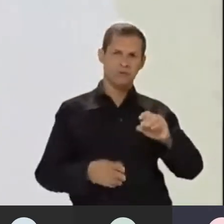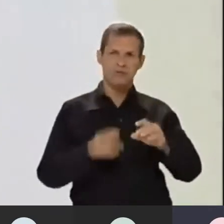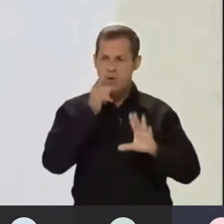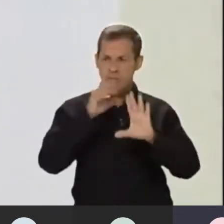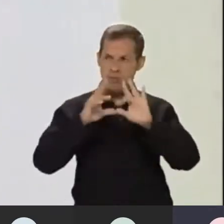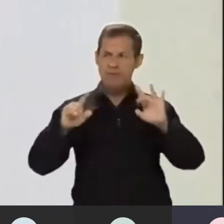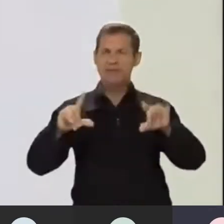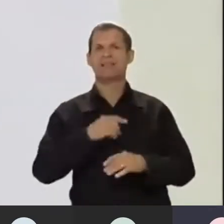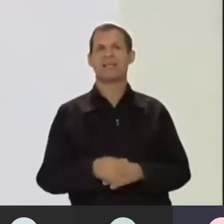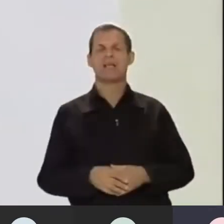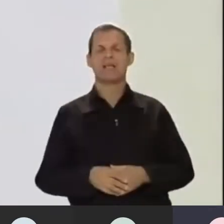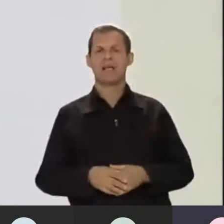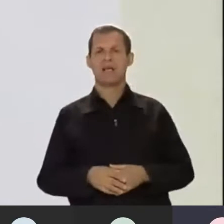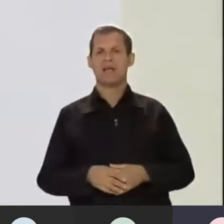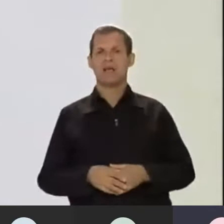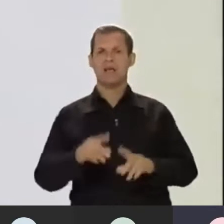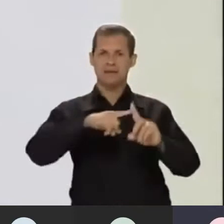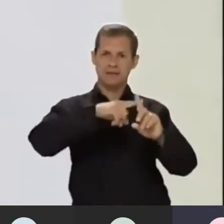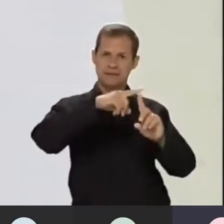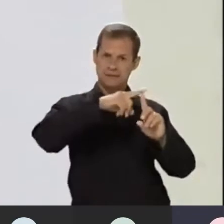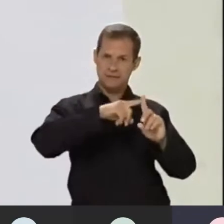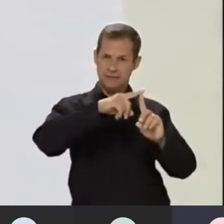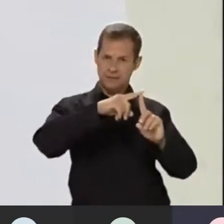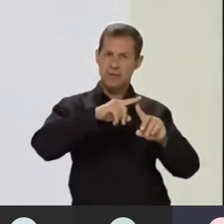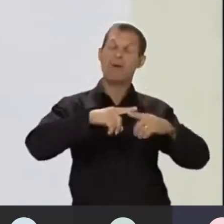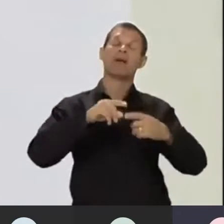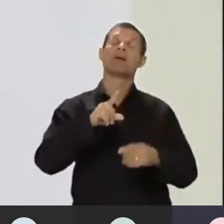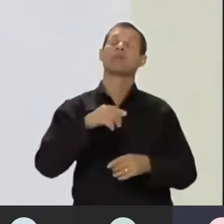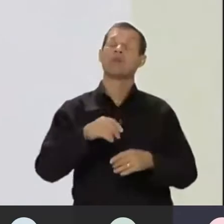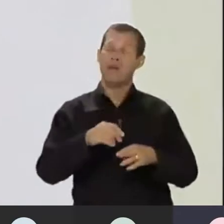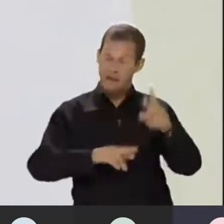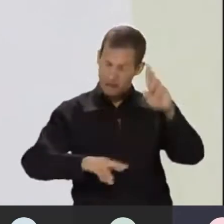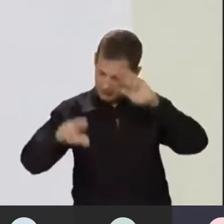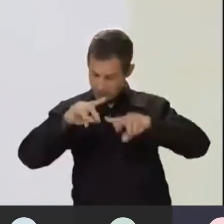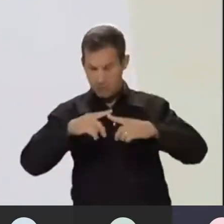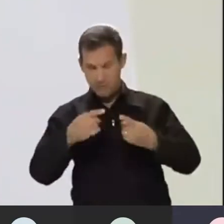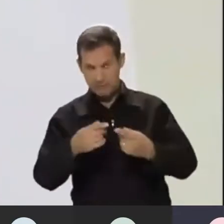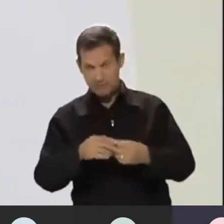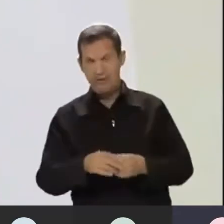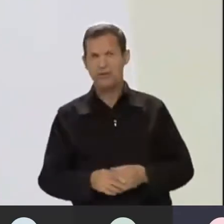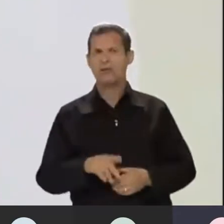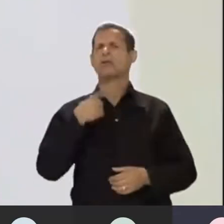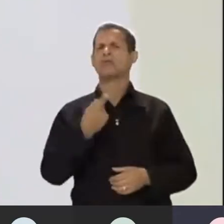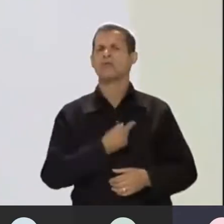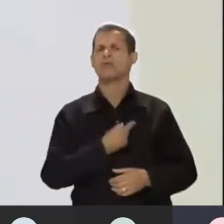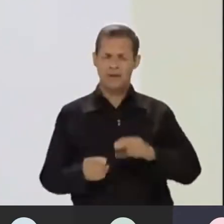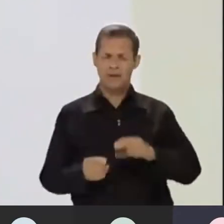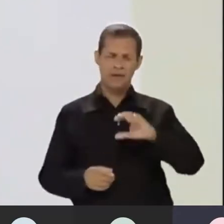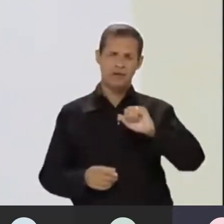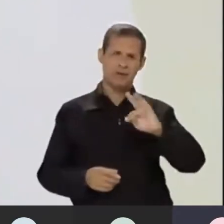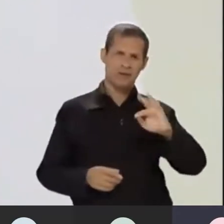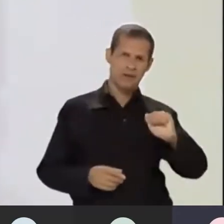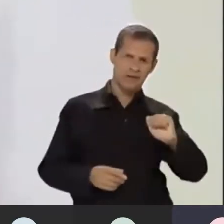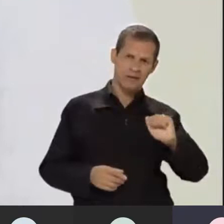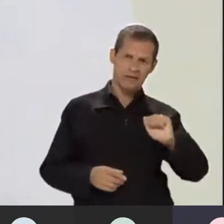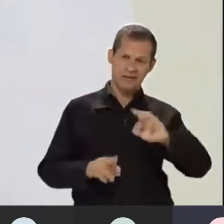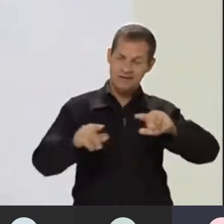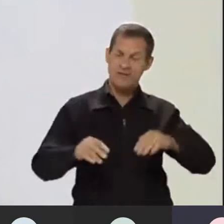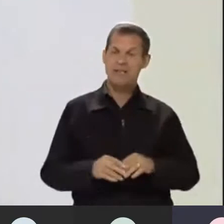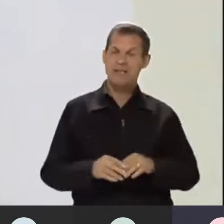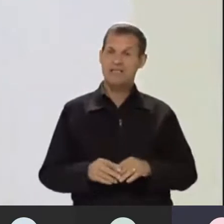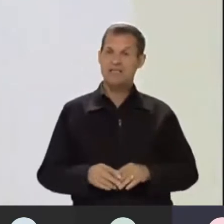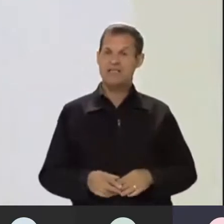úmido, que é dada em graus Celsius, tá? O que você pode observar? Que aqui, lógico que nós temos cartas diferentes que vão estar